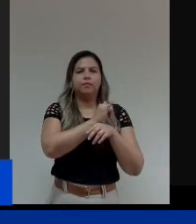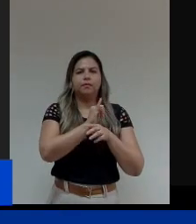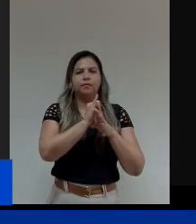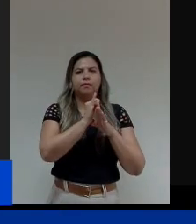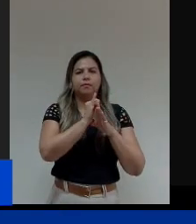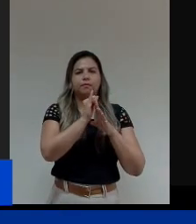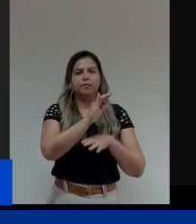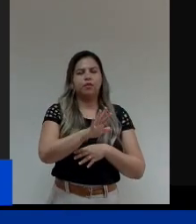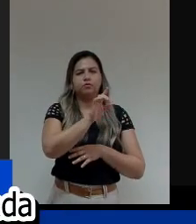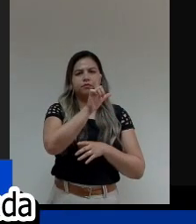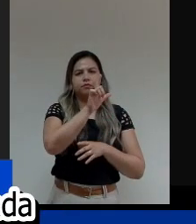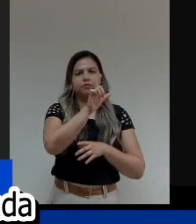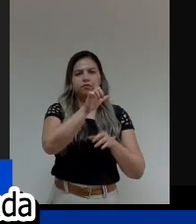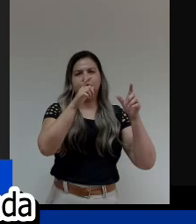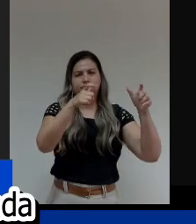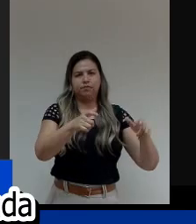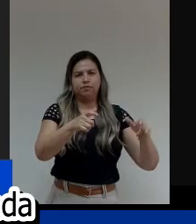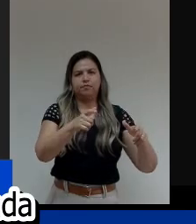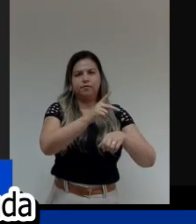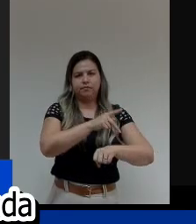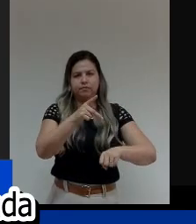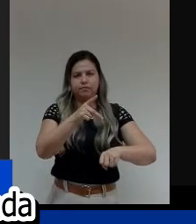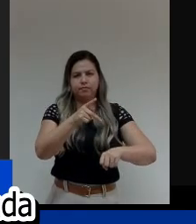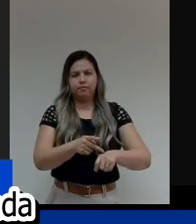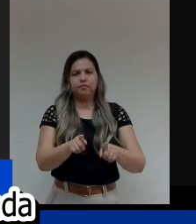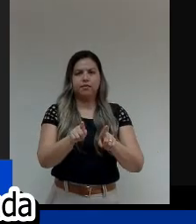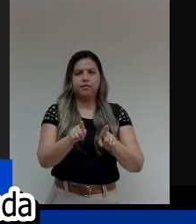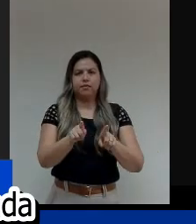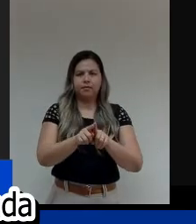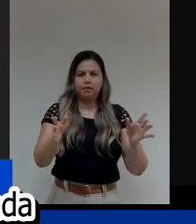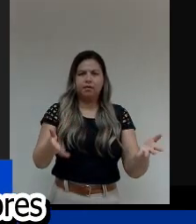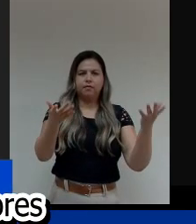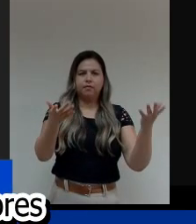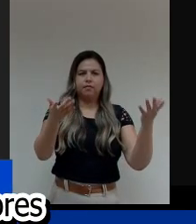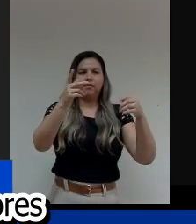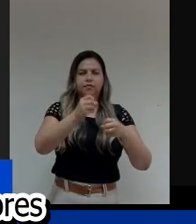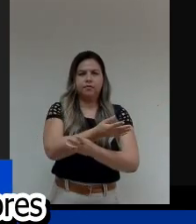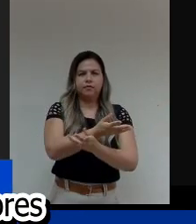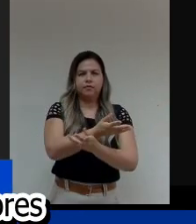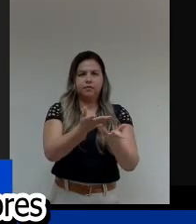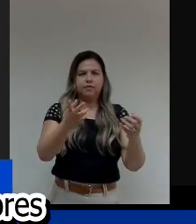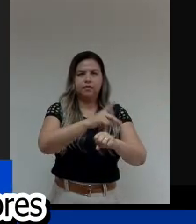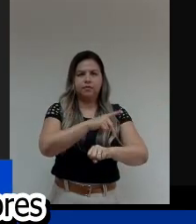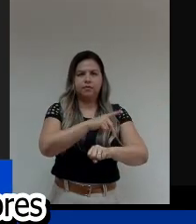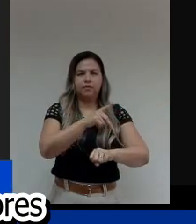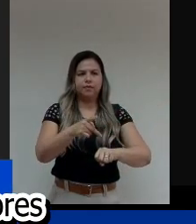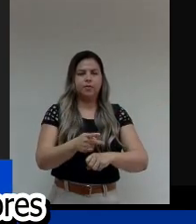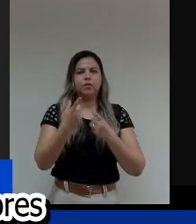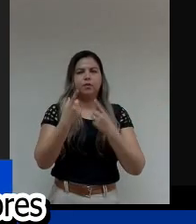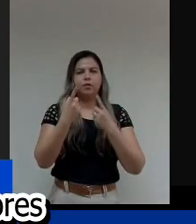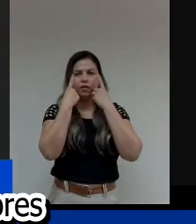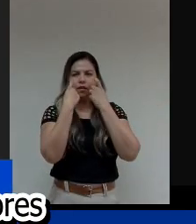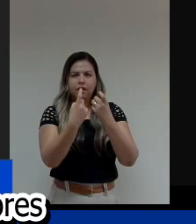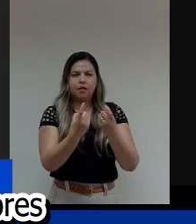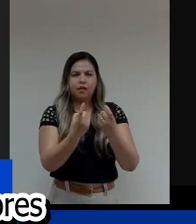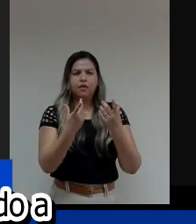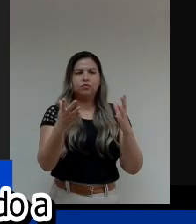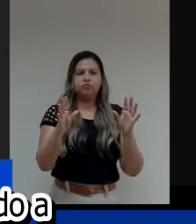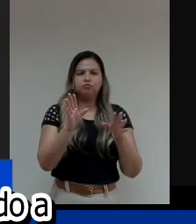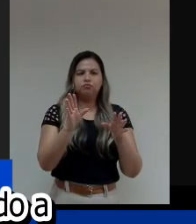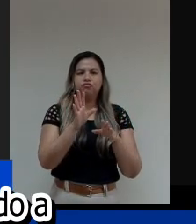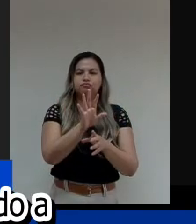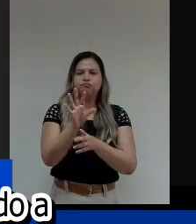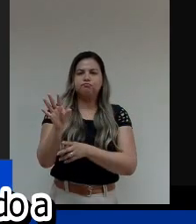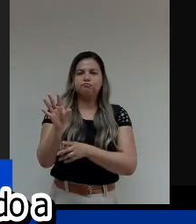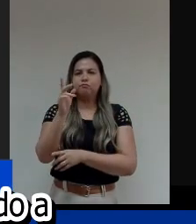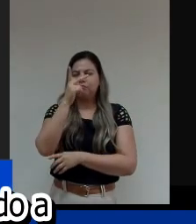pessoais e eleitorais. A promoção da entrega da praça foi divulgada com intenções de atrair a simpatia dos eleitores e